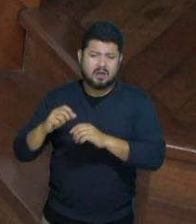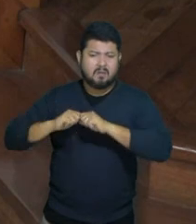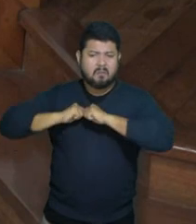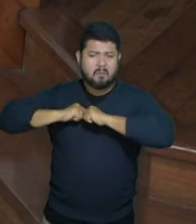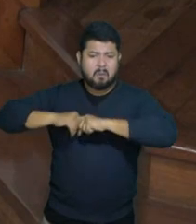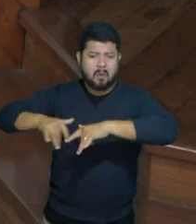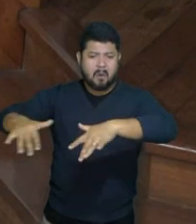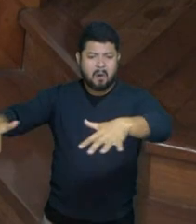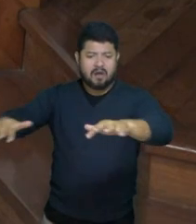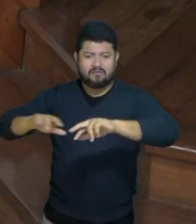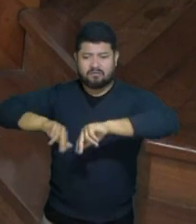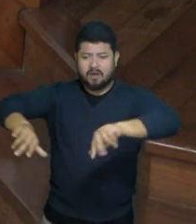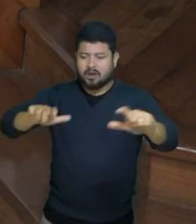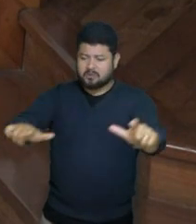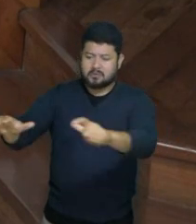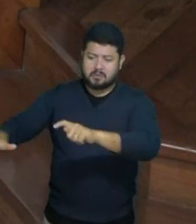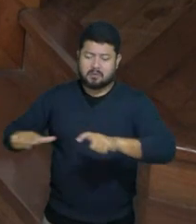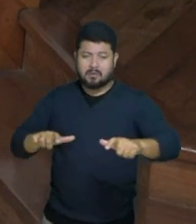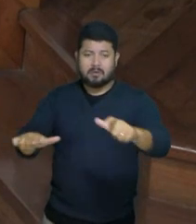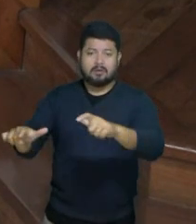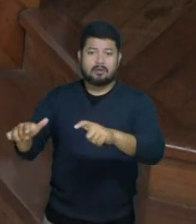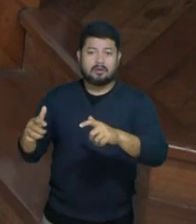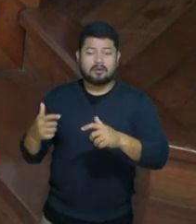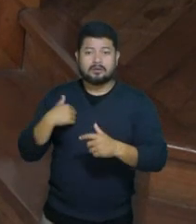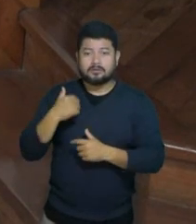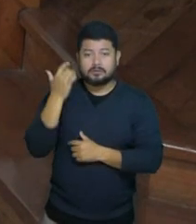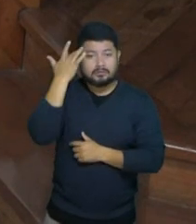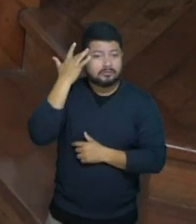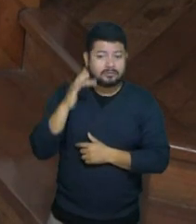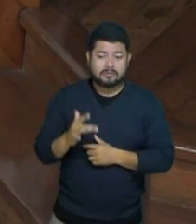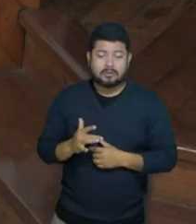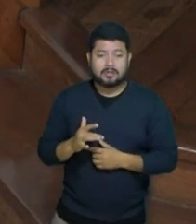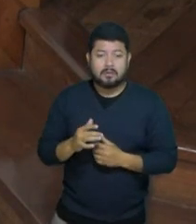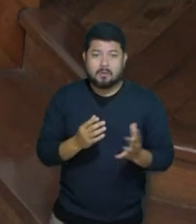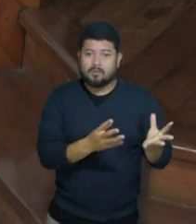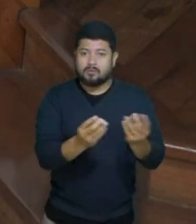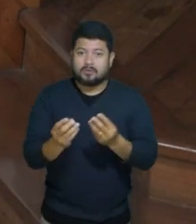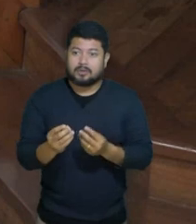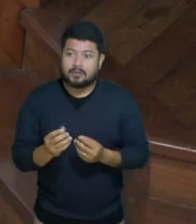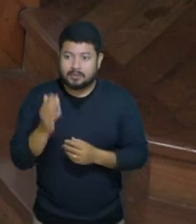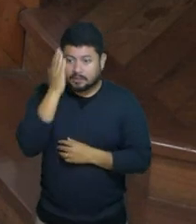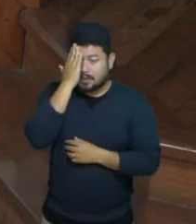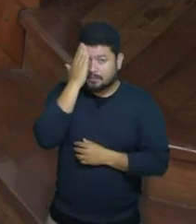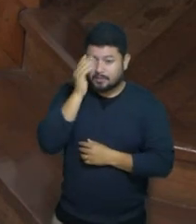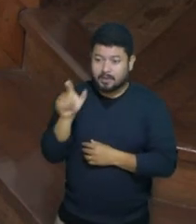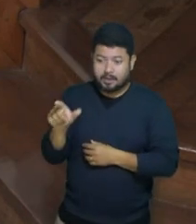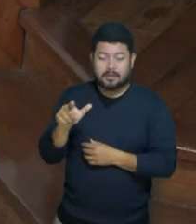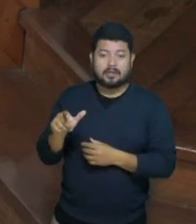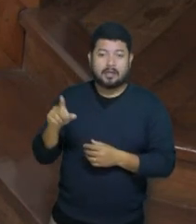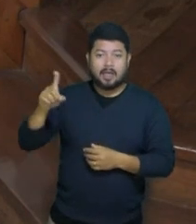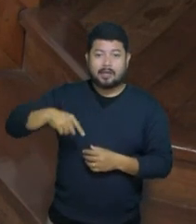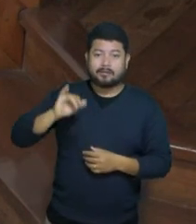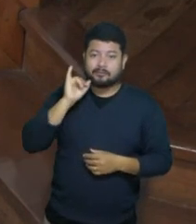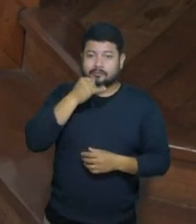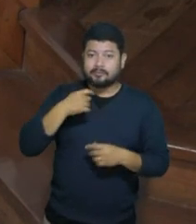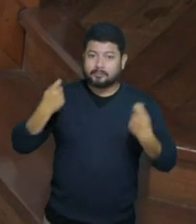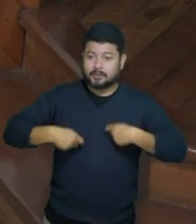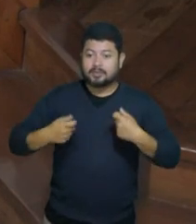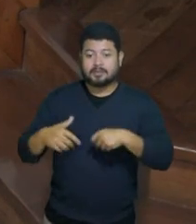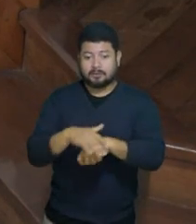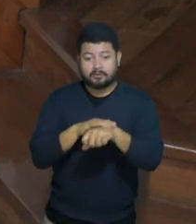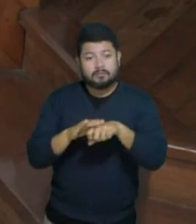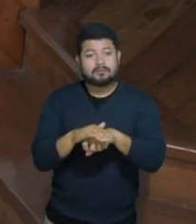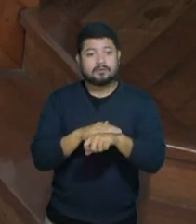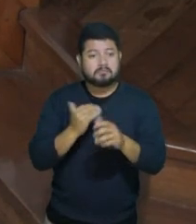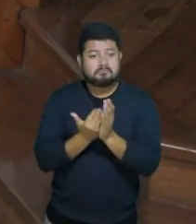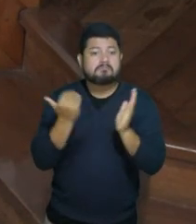que eu acho que não tem ninguém que não consiga se saber que aquilo ali está... Né? Então, infelizmente, é conversar